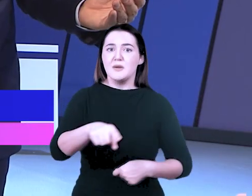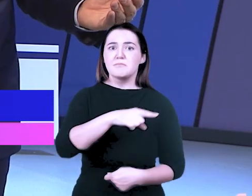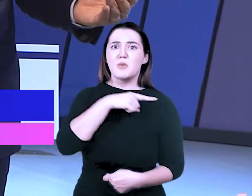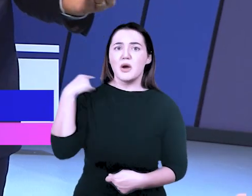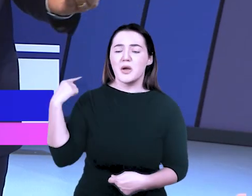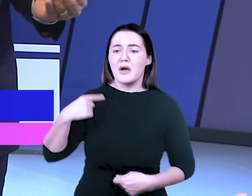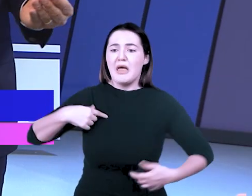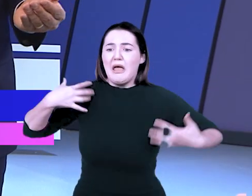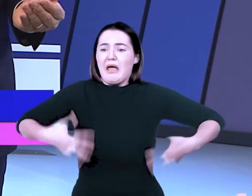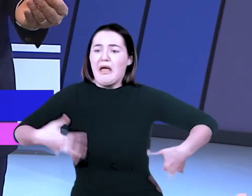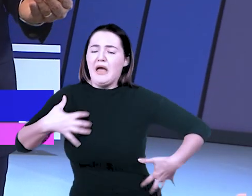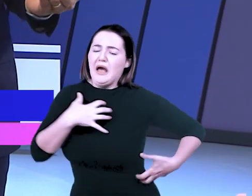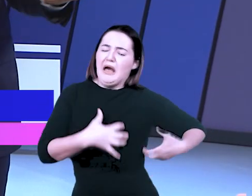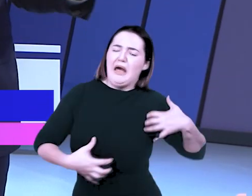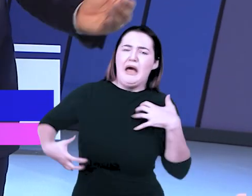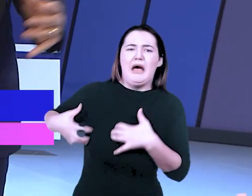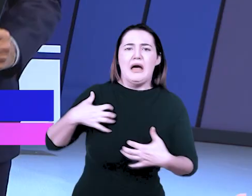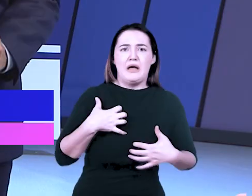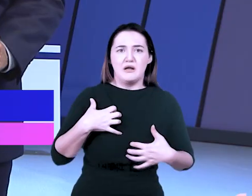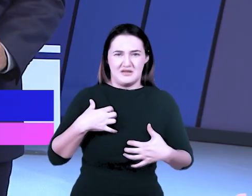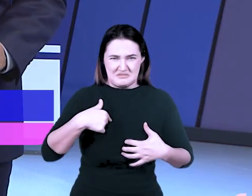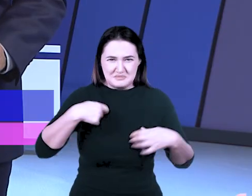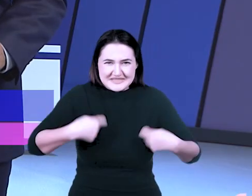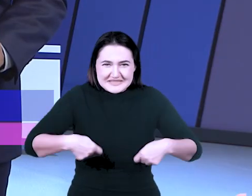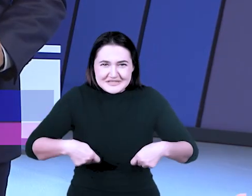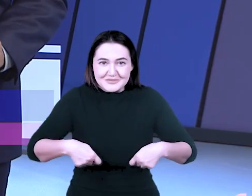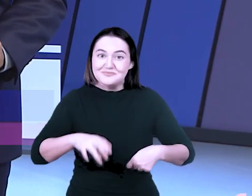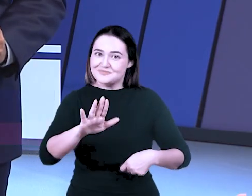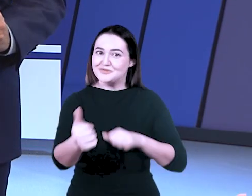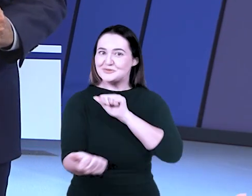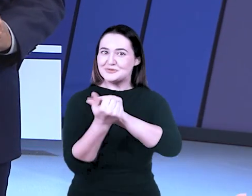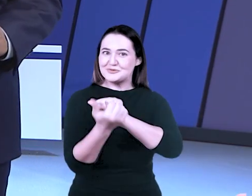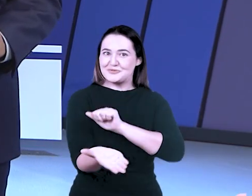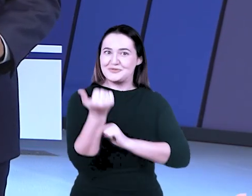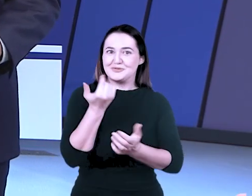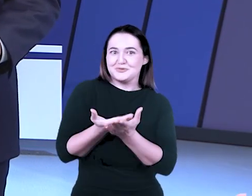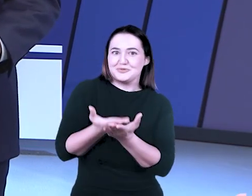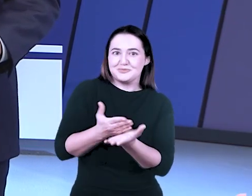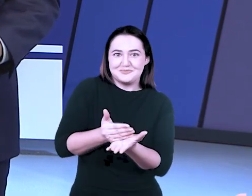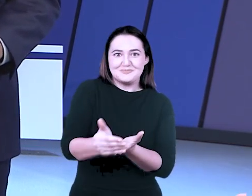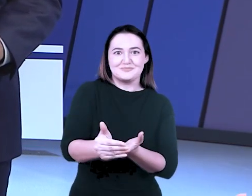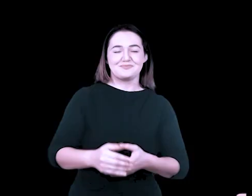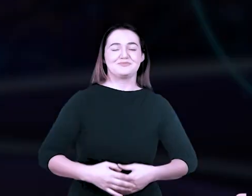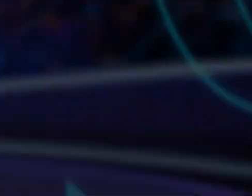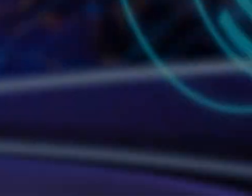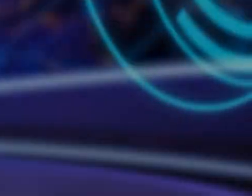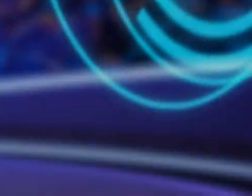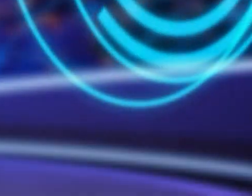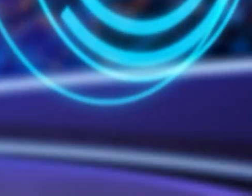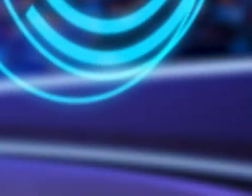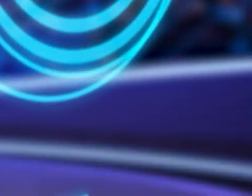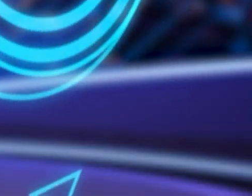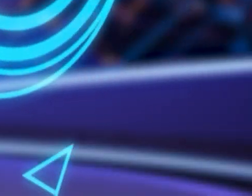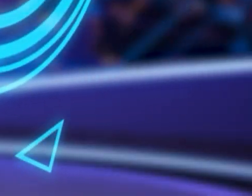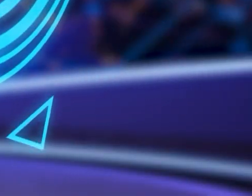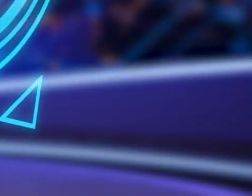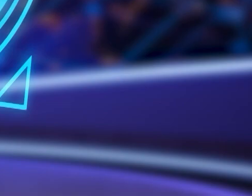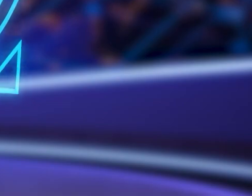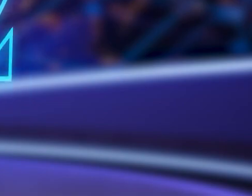desesperar por causa daqueles que já morreram? Fica comigo, o Arena do Futuro está no ar.